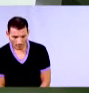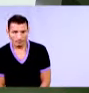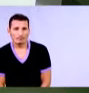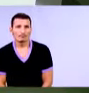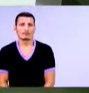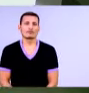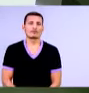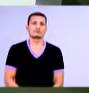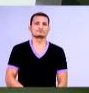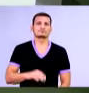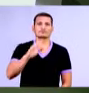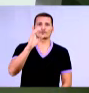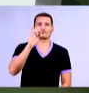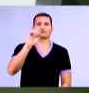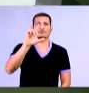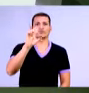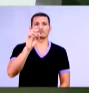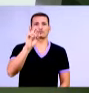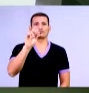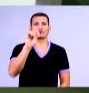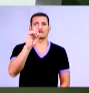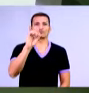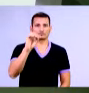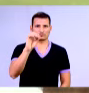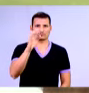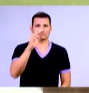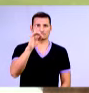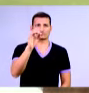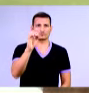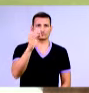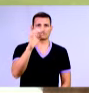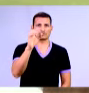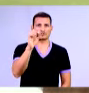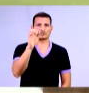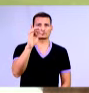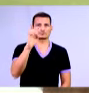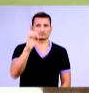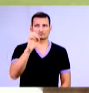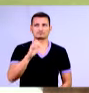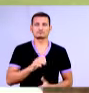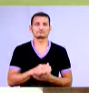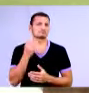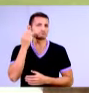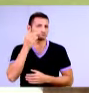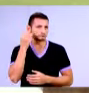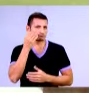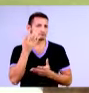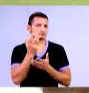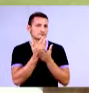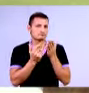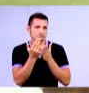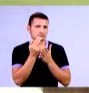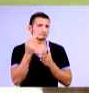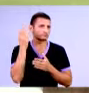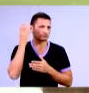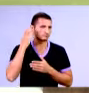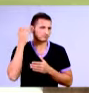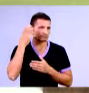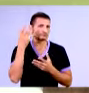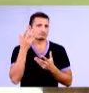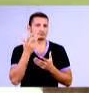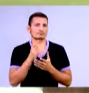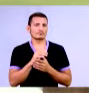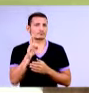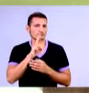Oeste, já há experiência no tratamento de vídeo, imagem, som, texto, cores. A utilização é trabalho